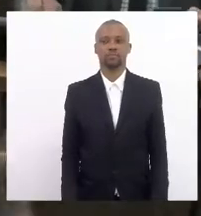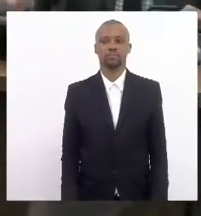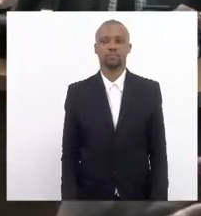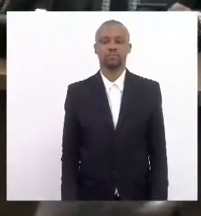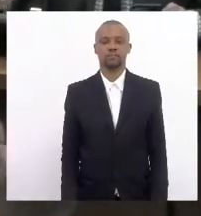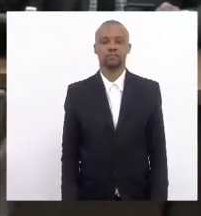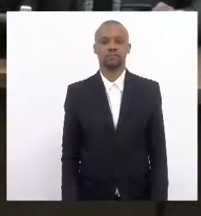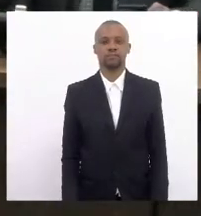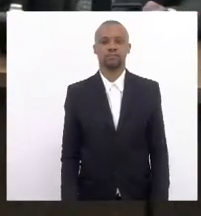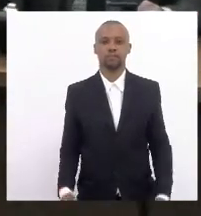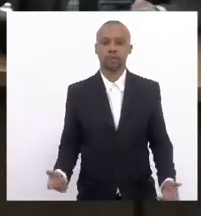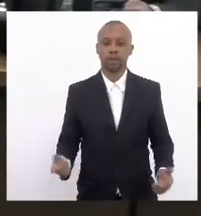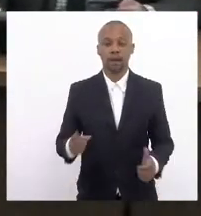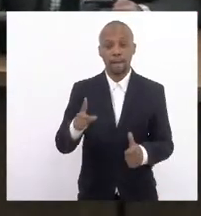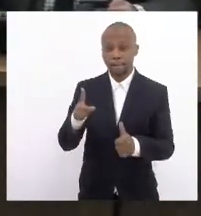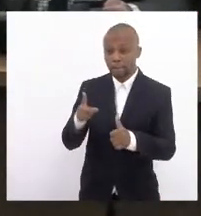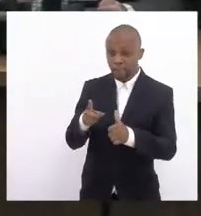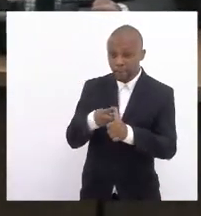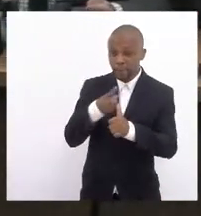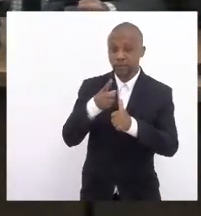realizar a primeira chamada.